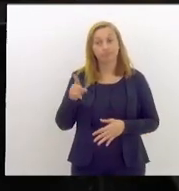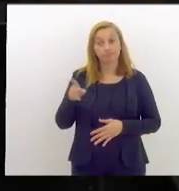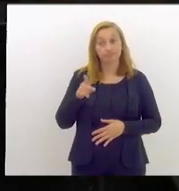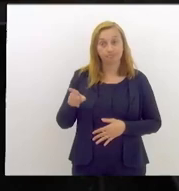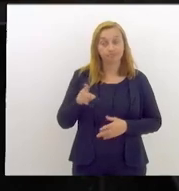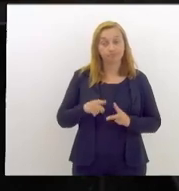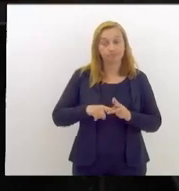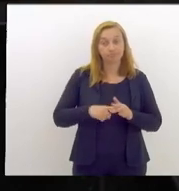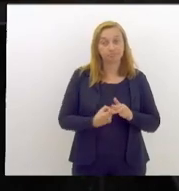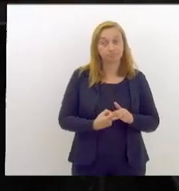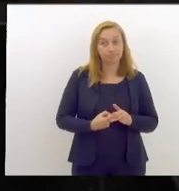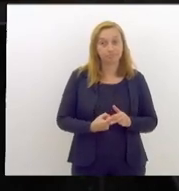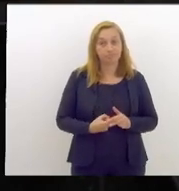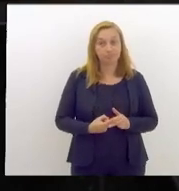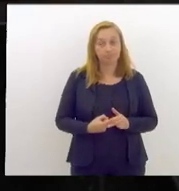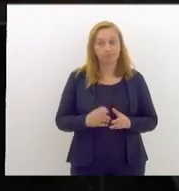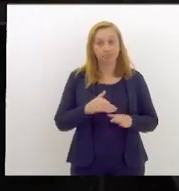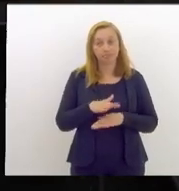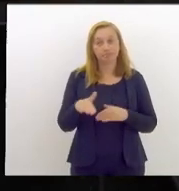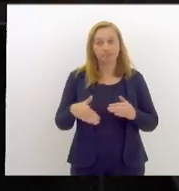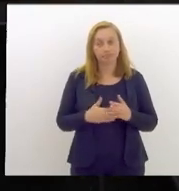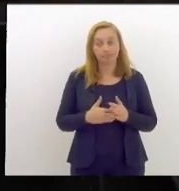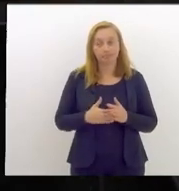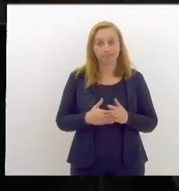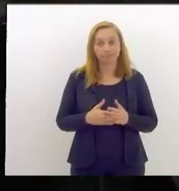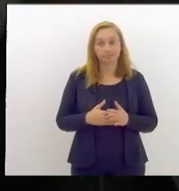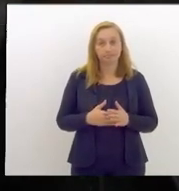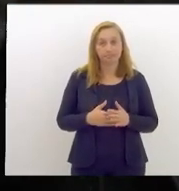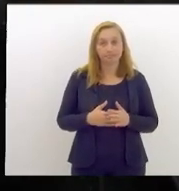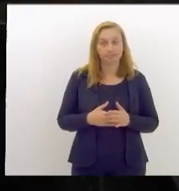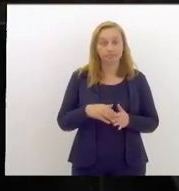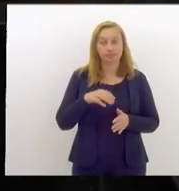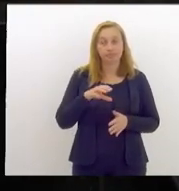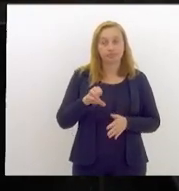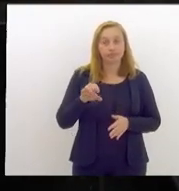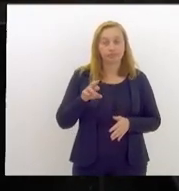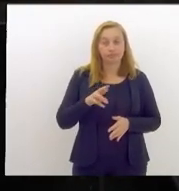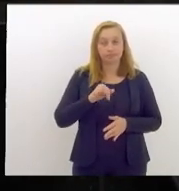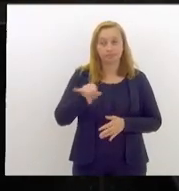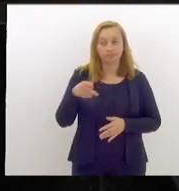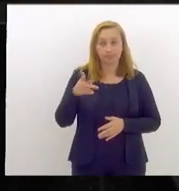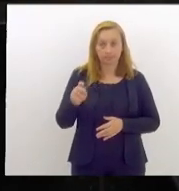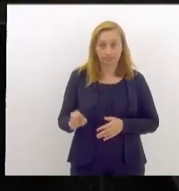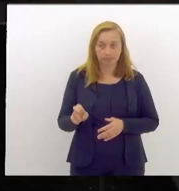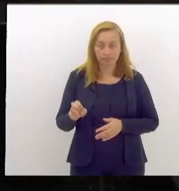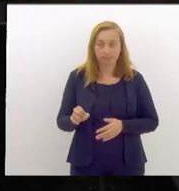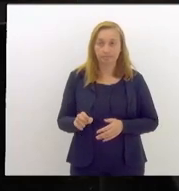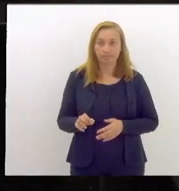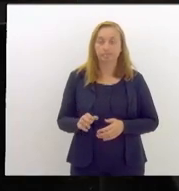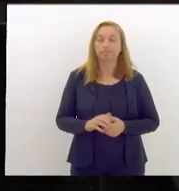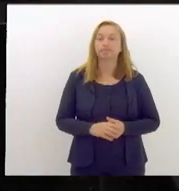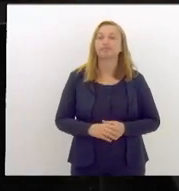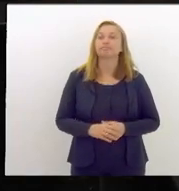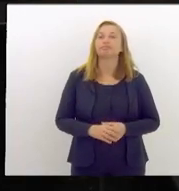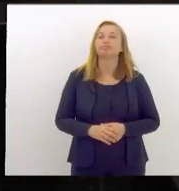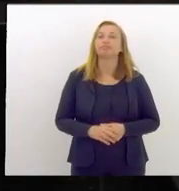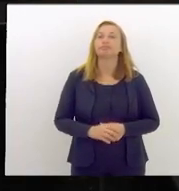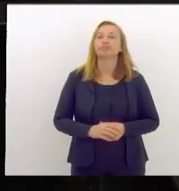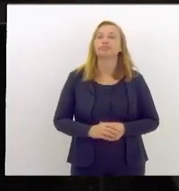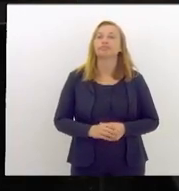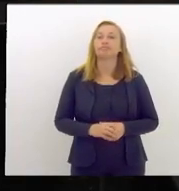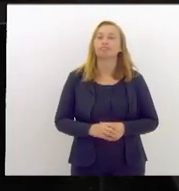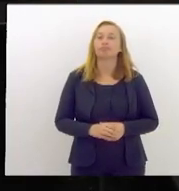alterou todas as finalidades da ceperj a diferencialização